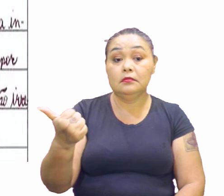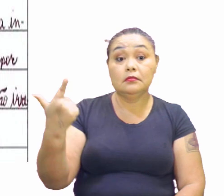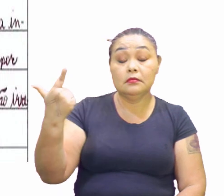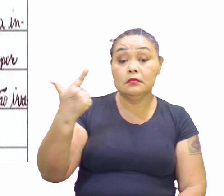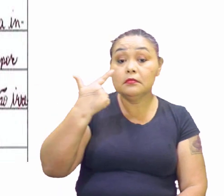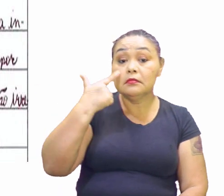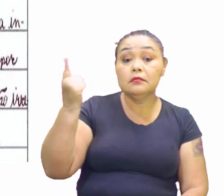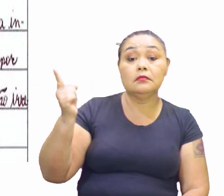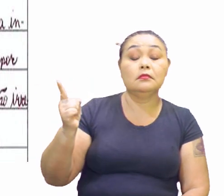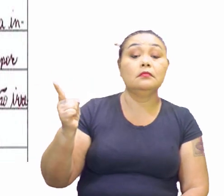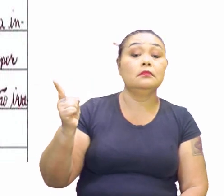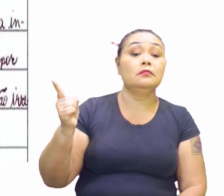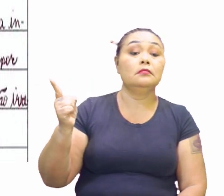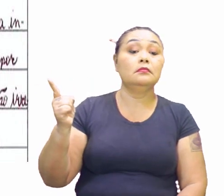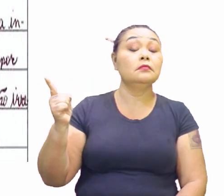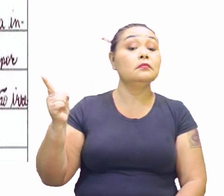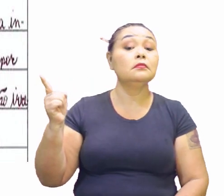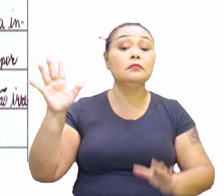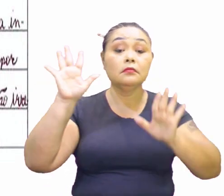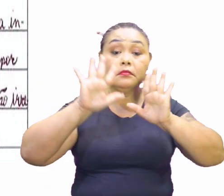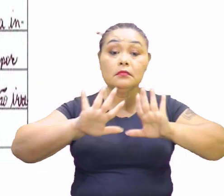Olha qual foi o tema.